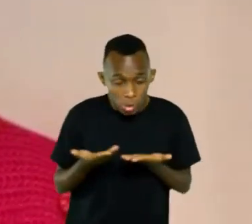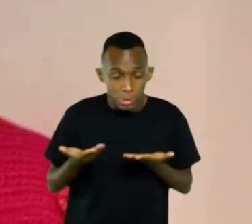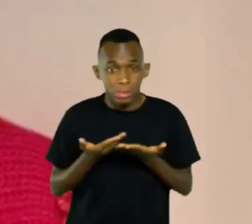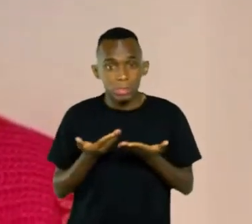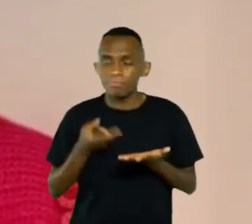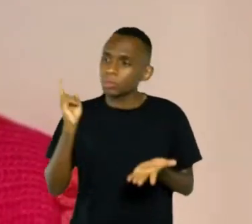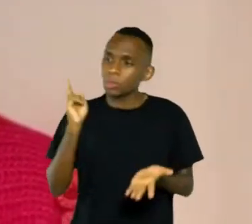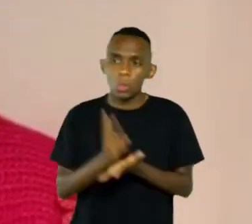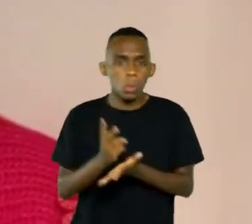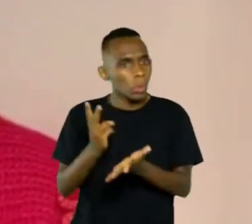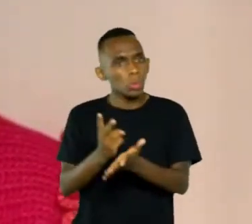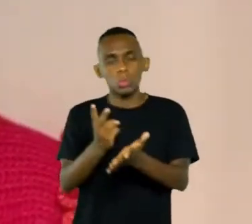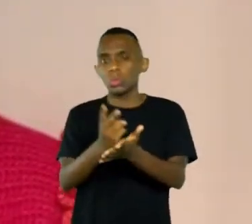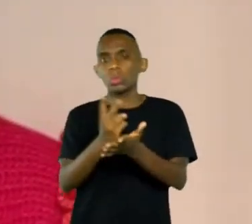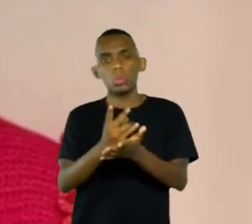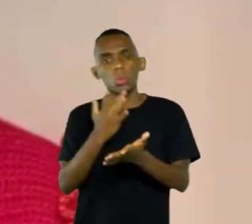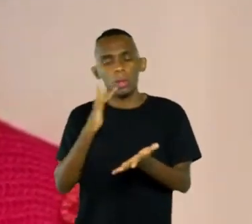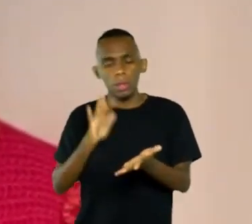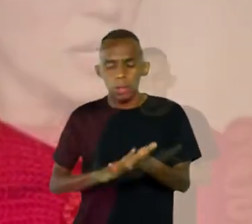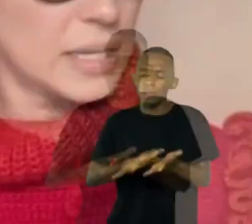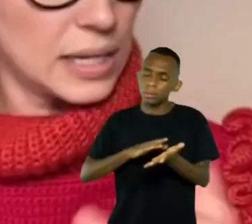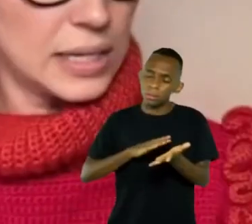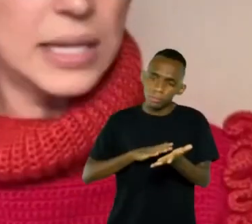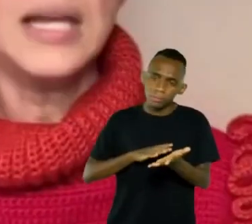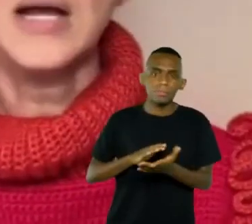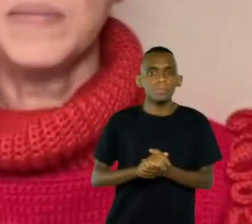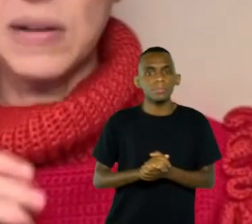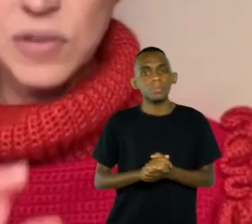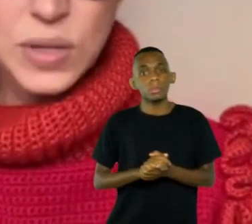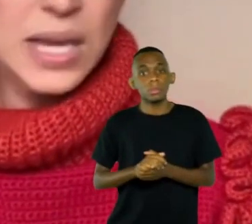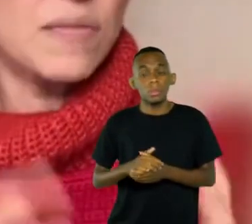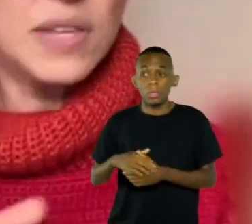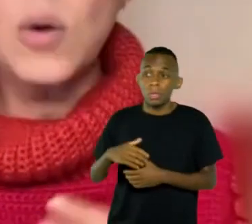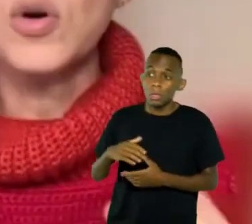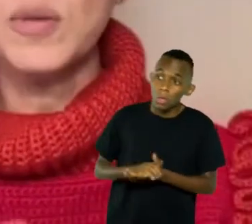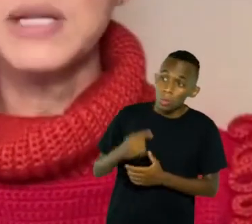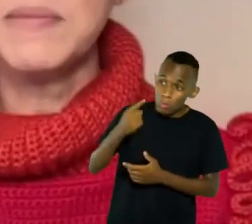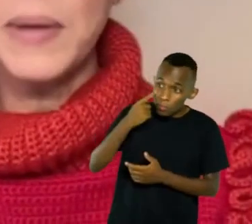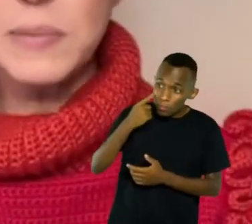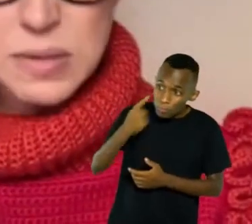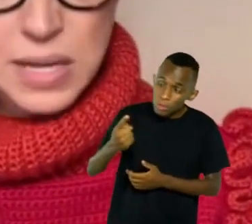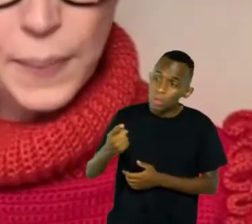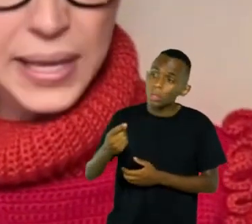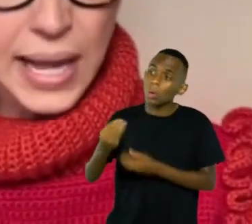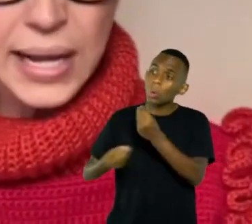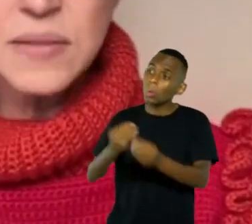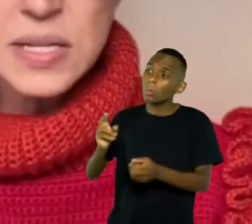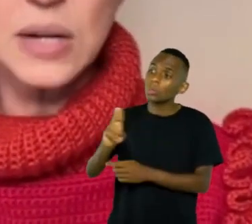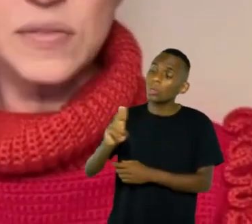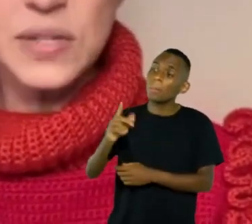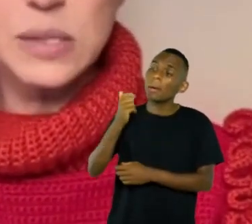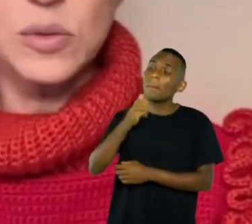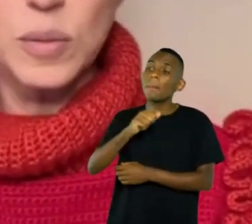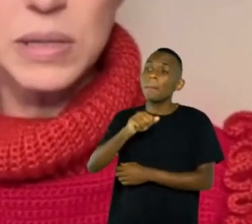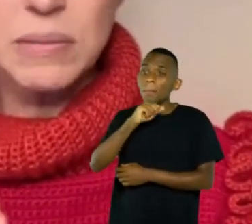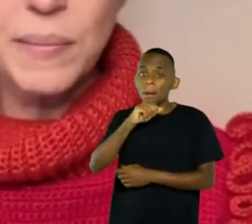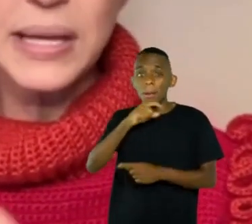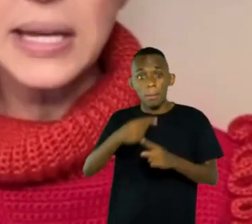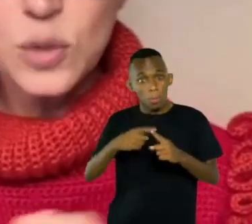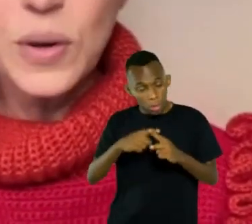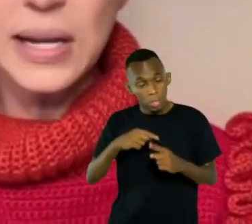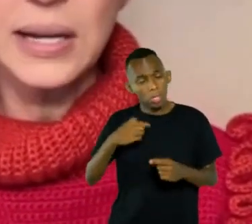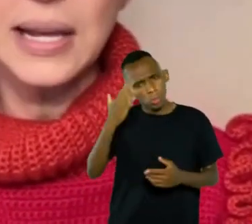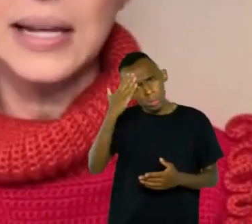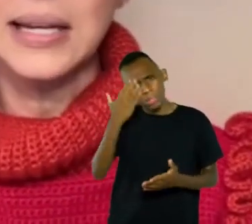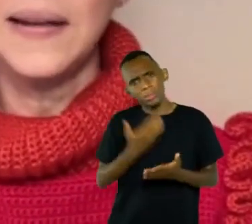continuam chegando pelo correio. Então, quando chegava correio, eu já ia ali para ver o que que vinha com o nome da mamãe, porque eu sabia que a cada vez que ele visse o nome da